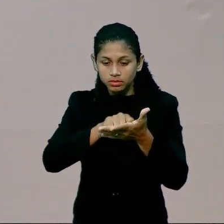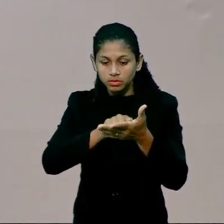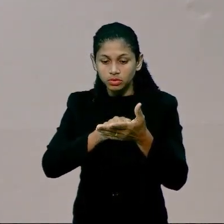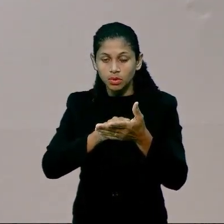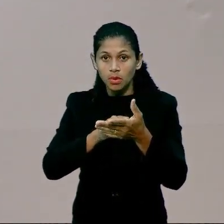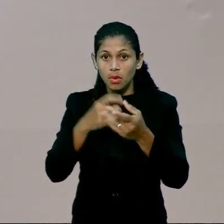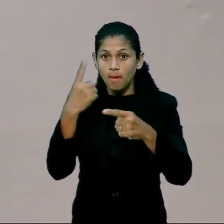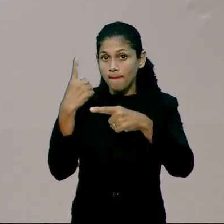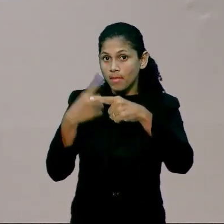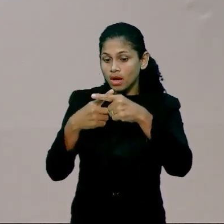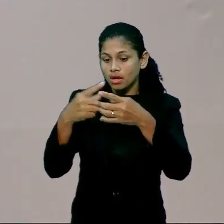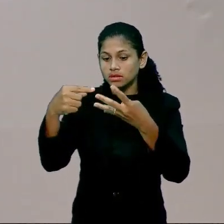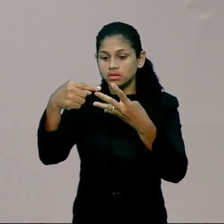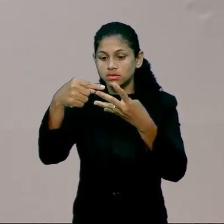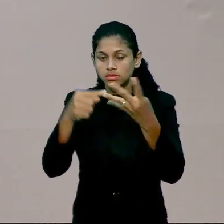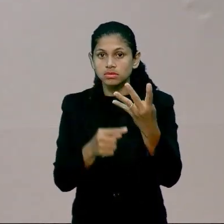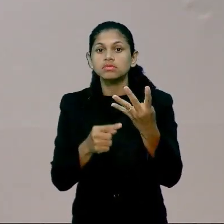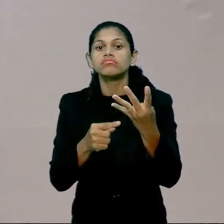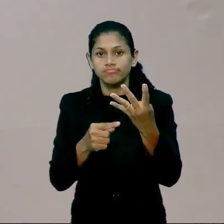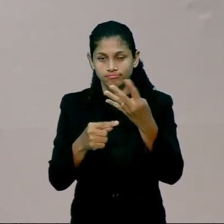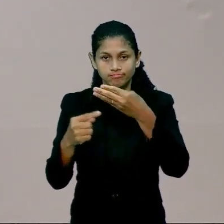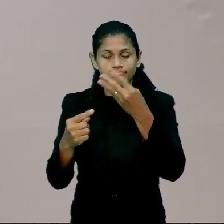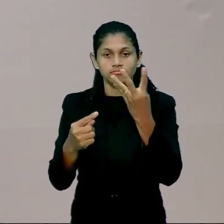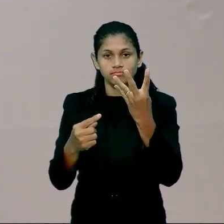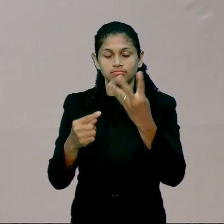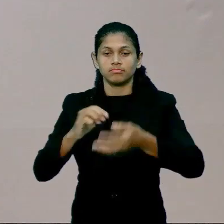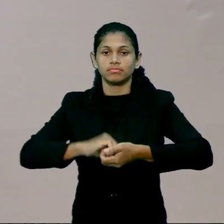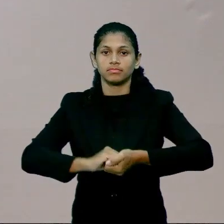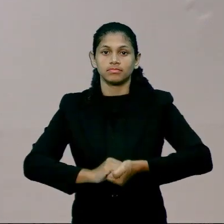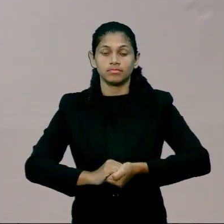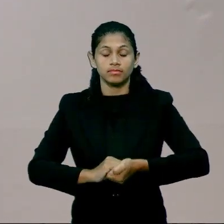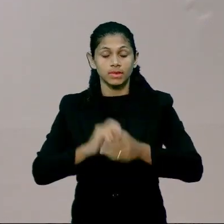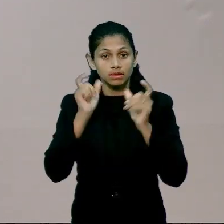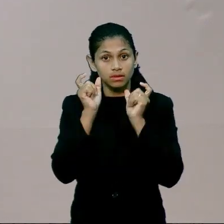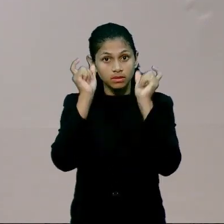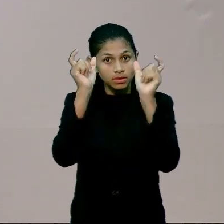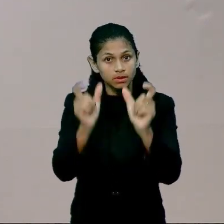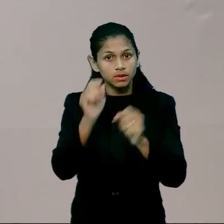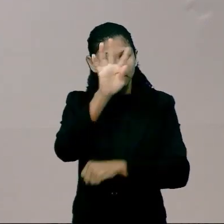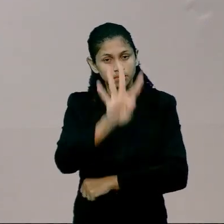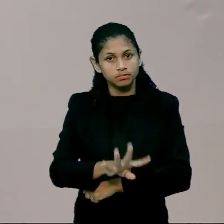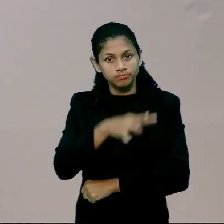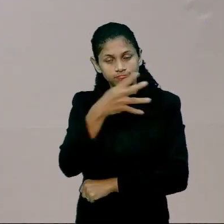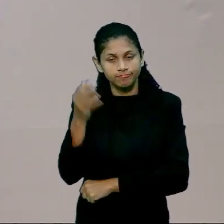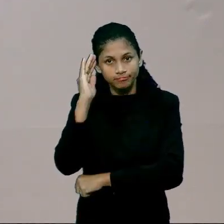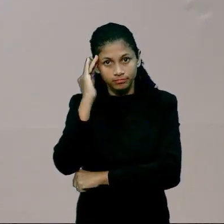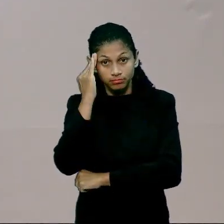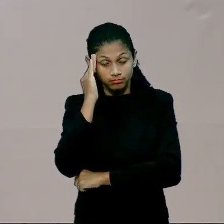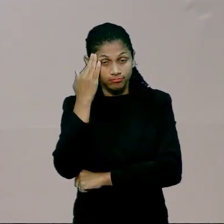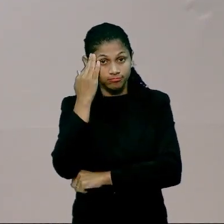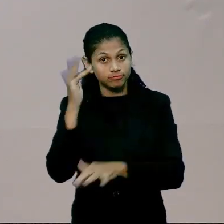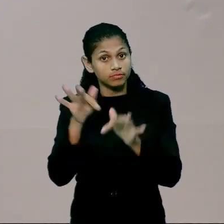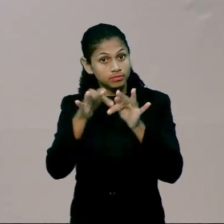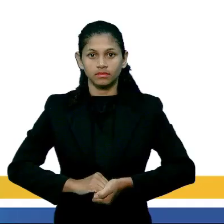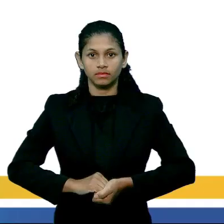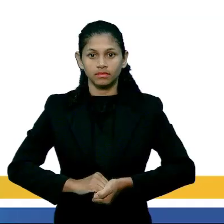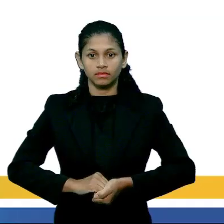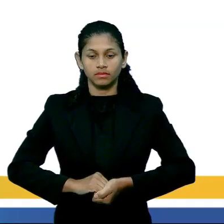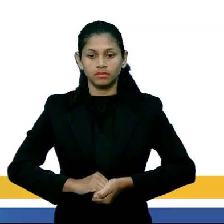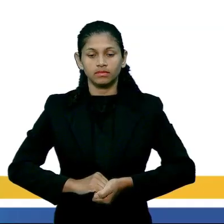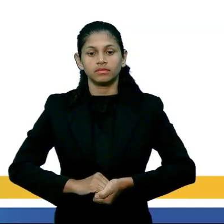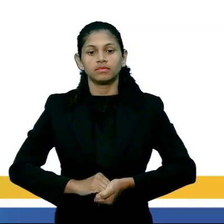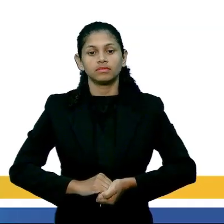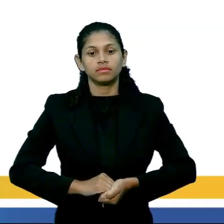vai sucessivamente prestando atenção na tabela a gente vai entender como é simples e fácil de ver a questão